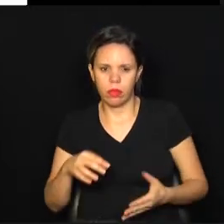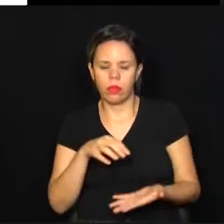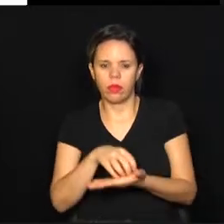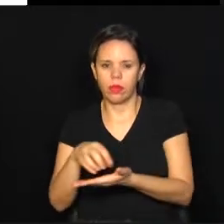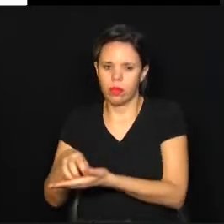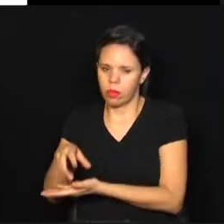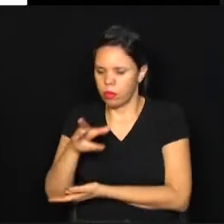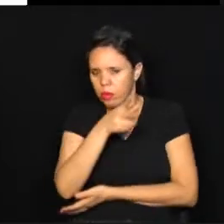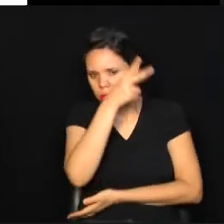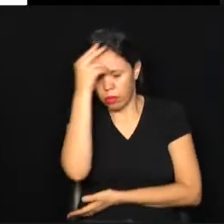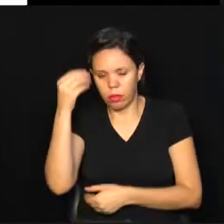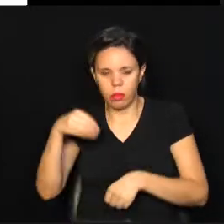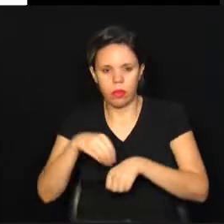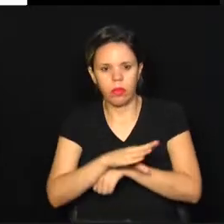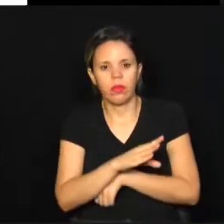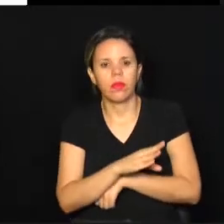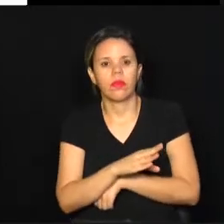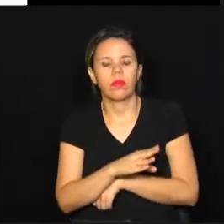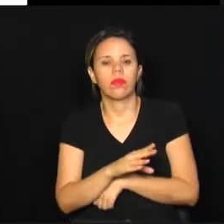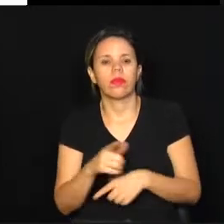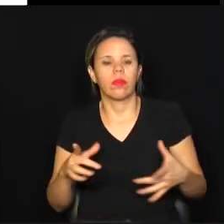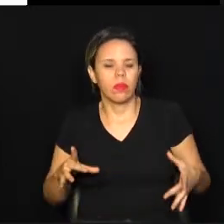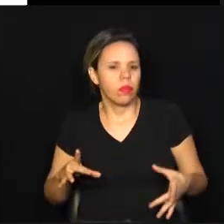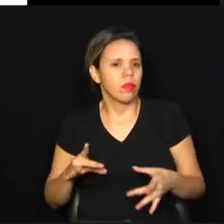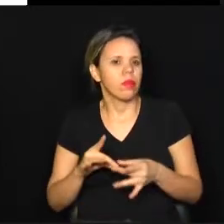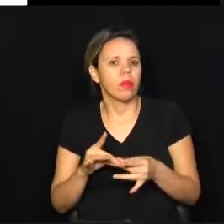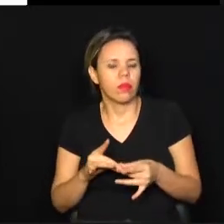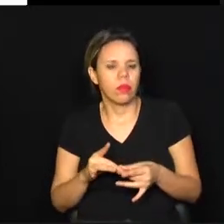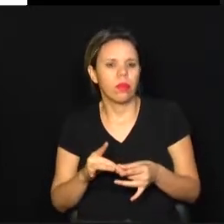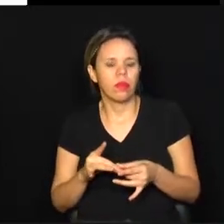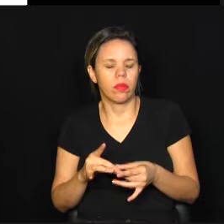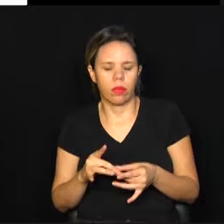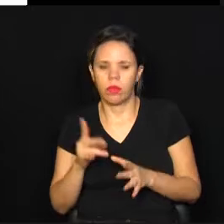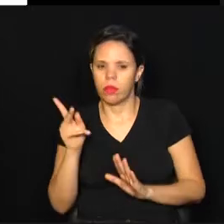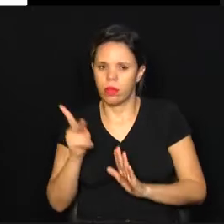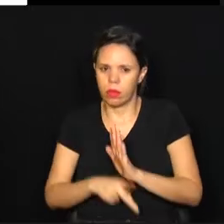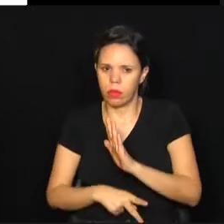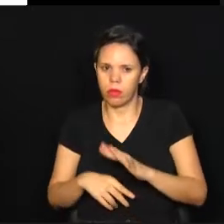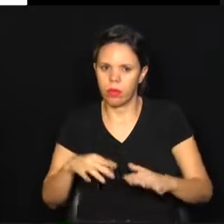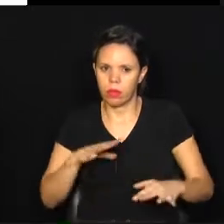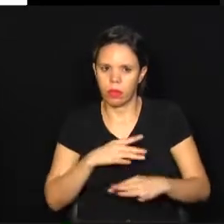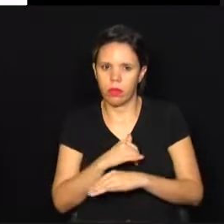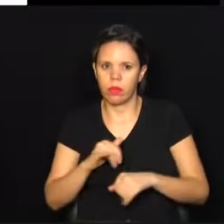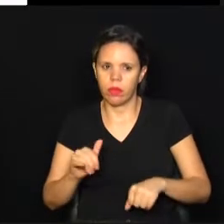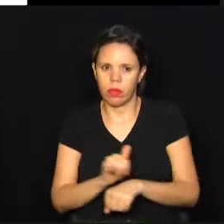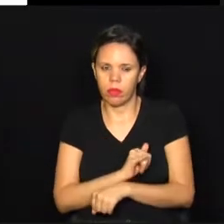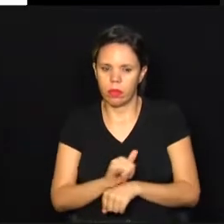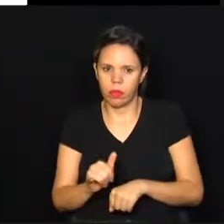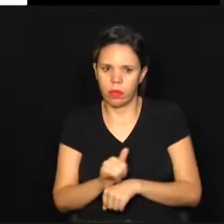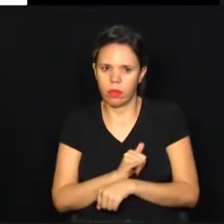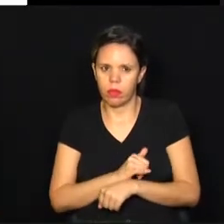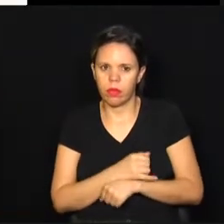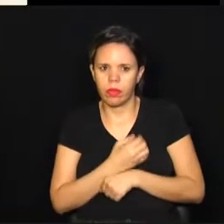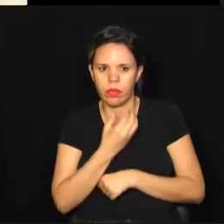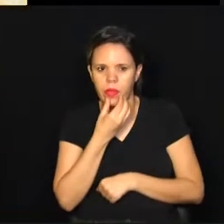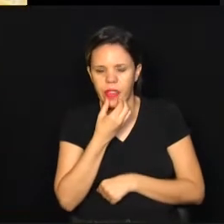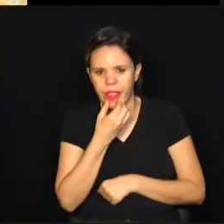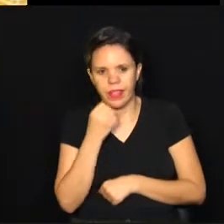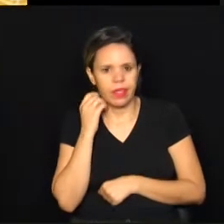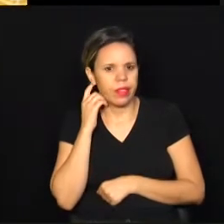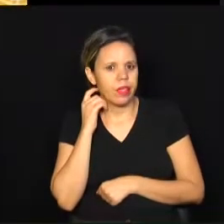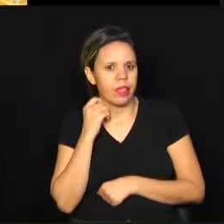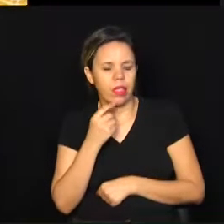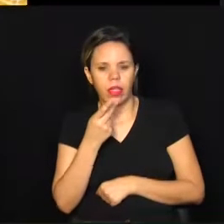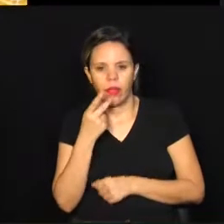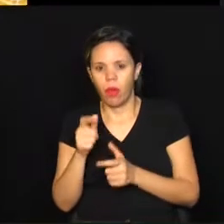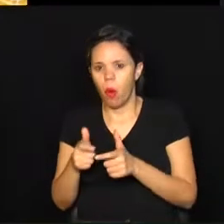né? Levar equipamentos âncoras que estão atrelados aos projetos urbanos estratégicos. Para falar de